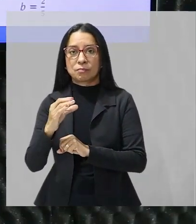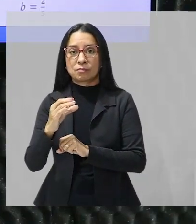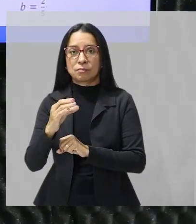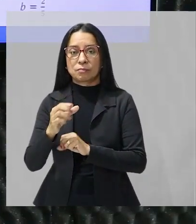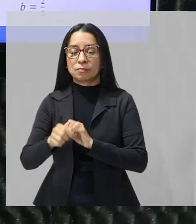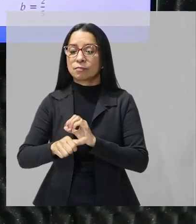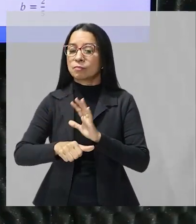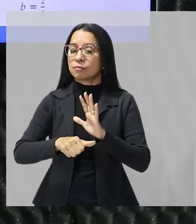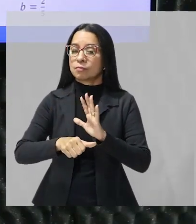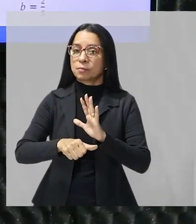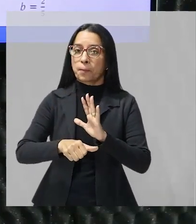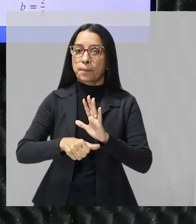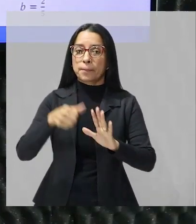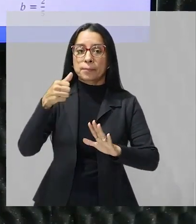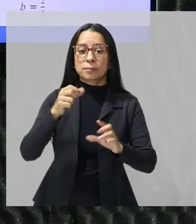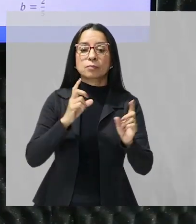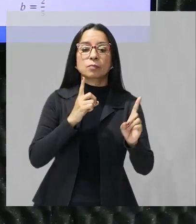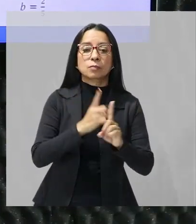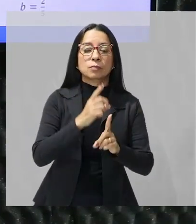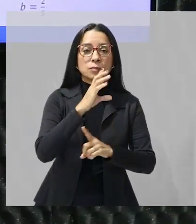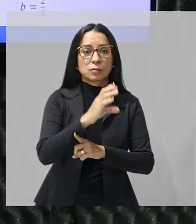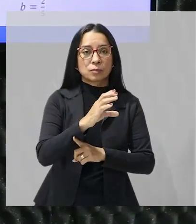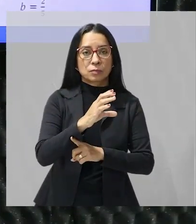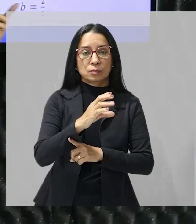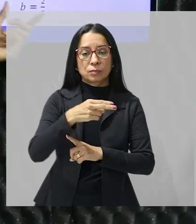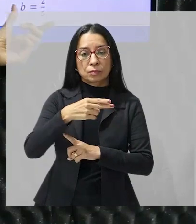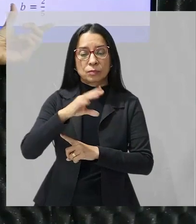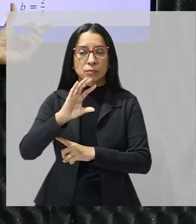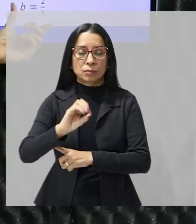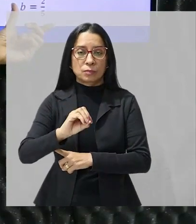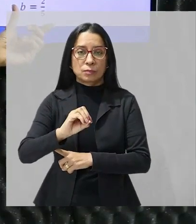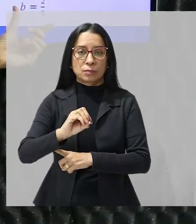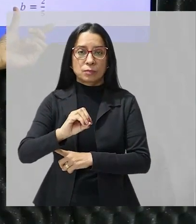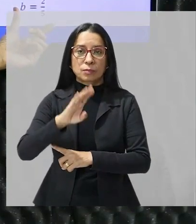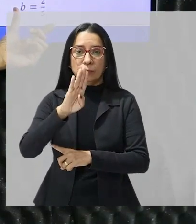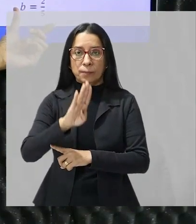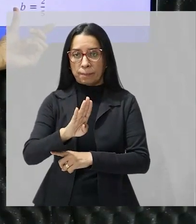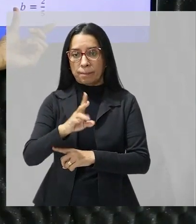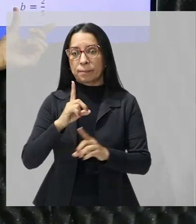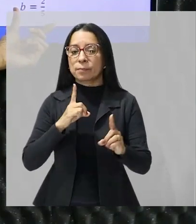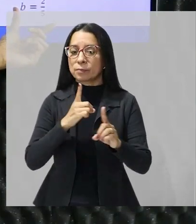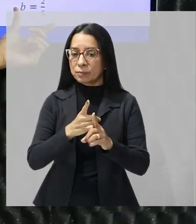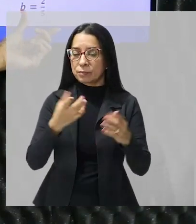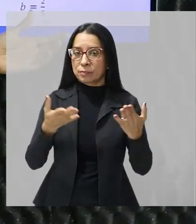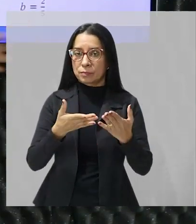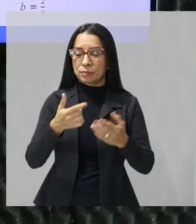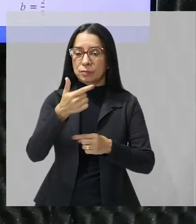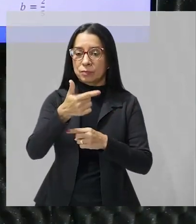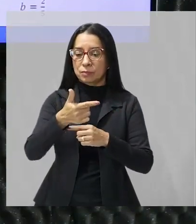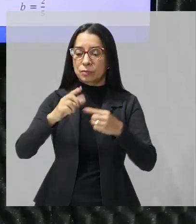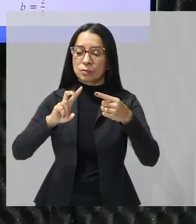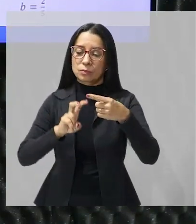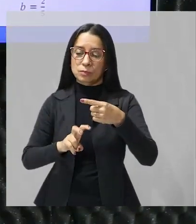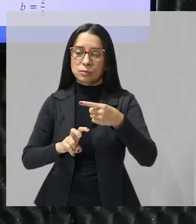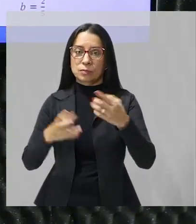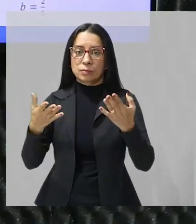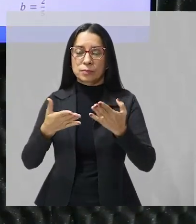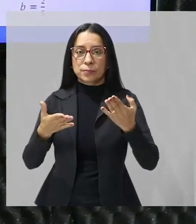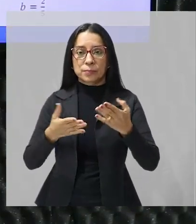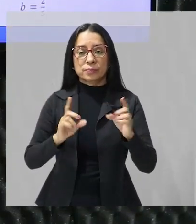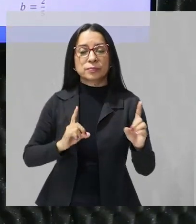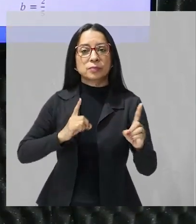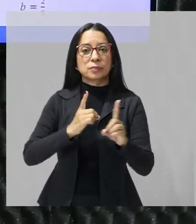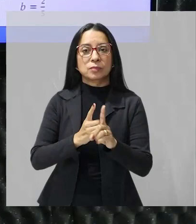foi a primeira informação encontrada, 0. O B, acabamos de achar, 2/5. Então, agora, para